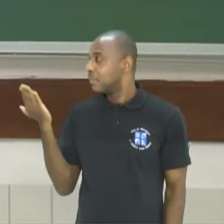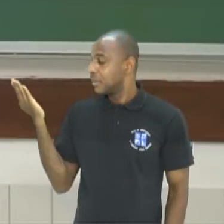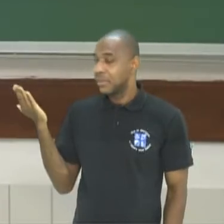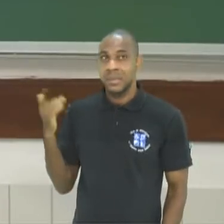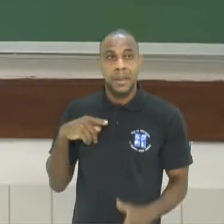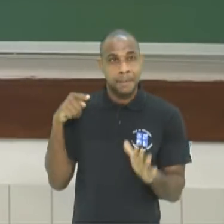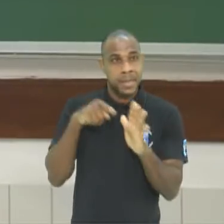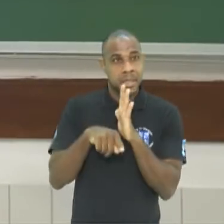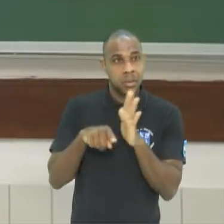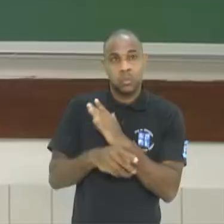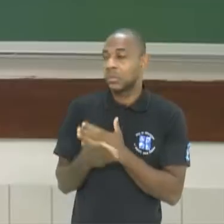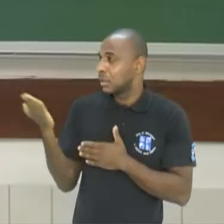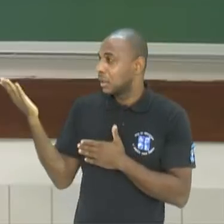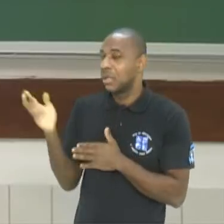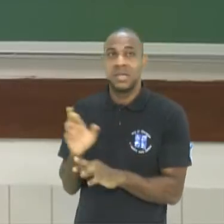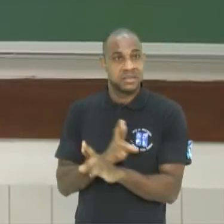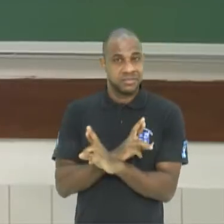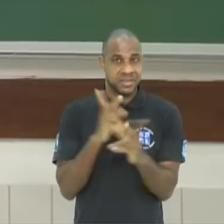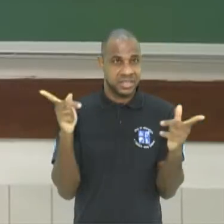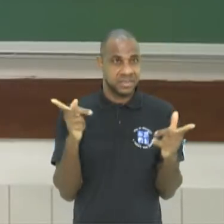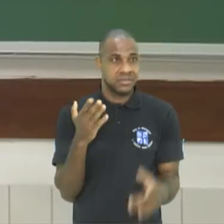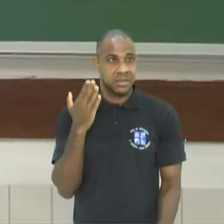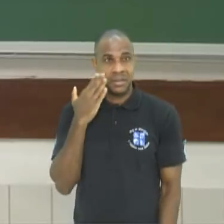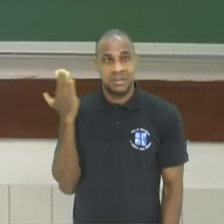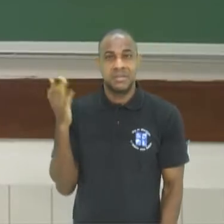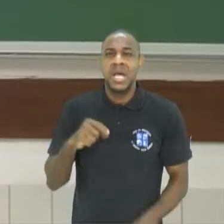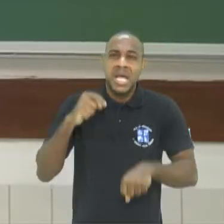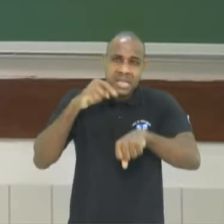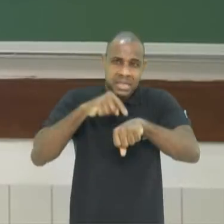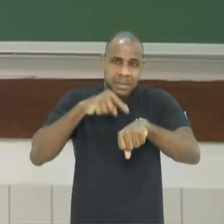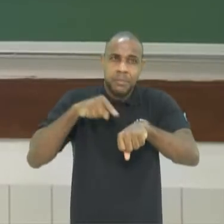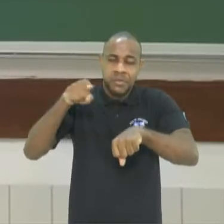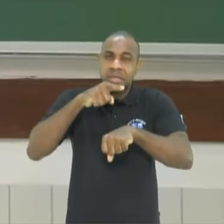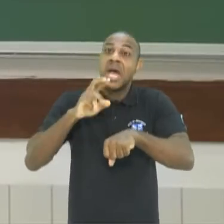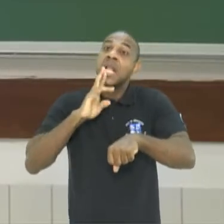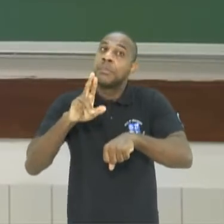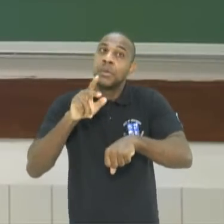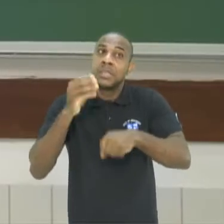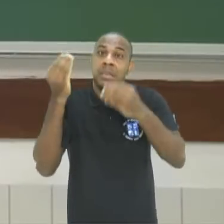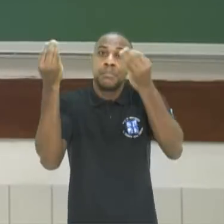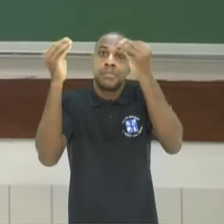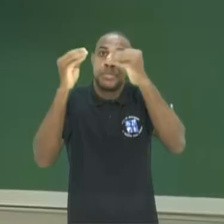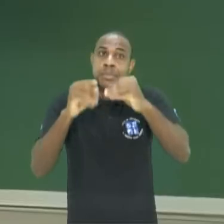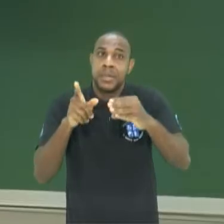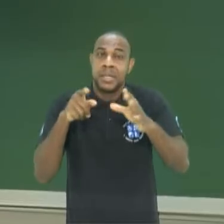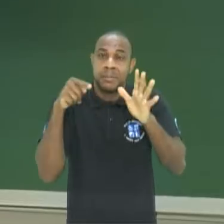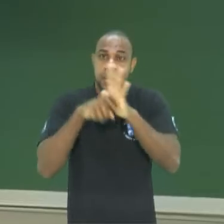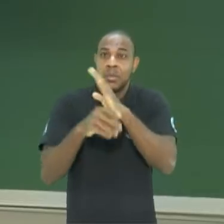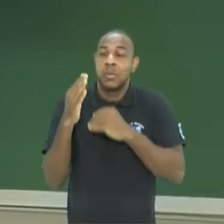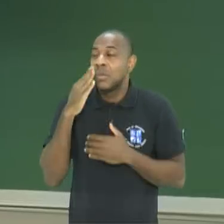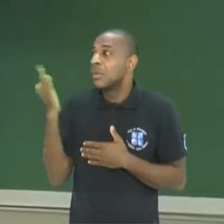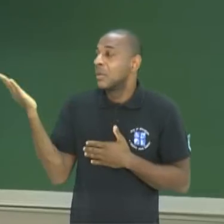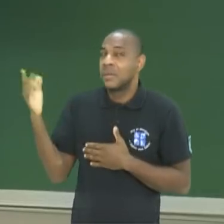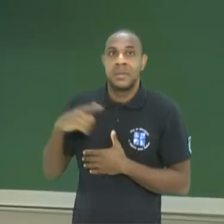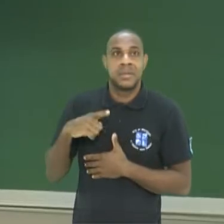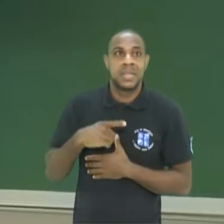para vocês e, diferente, eu vou deixar um tempinho para vocês responderem a este quiz. Eu tenho